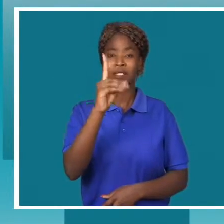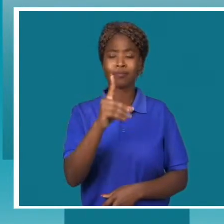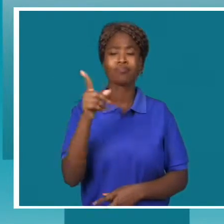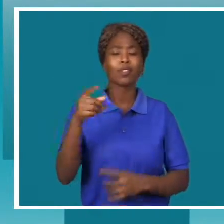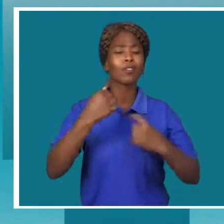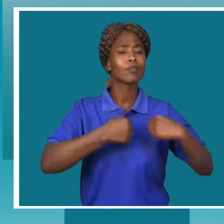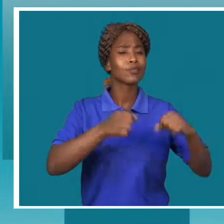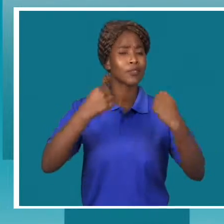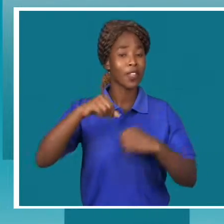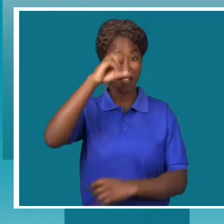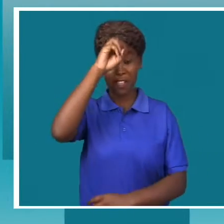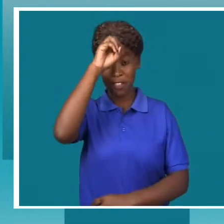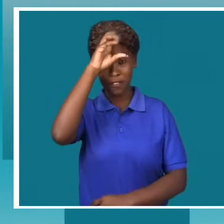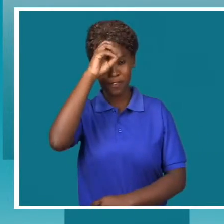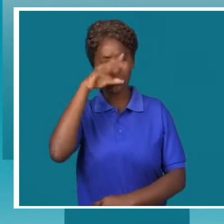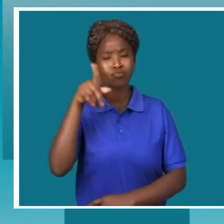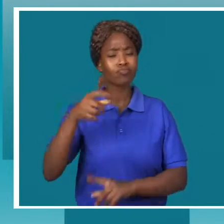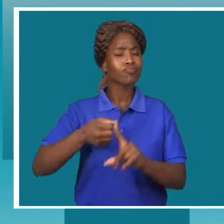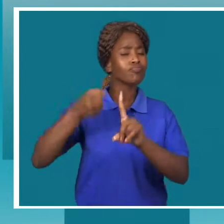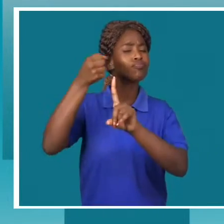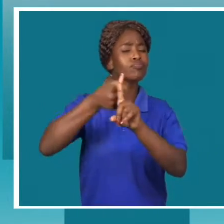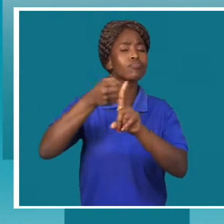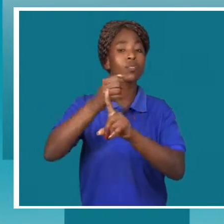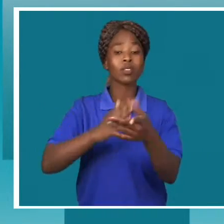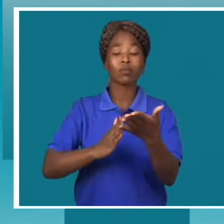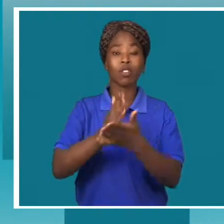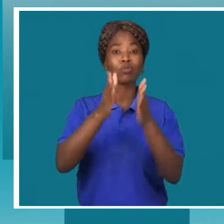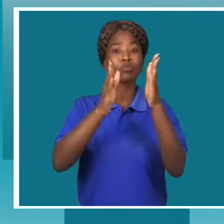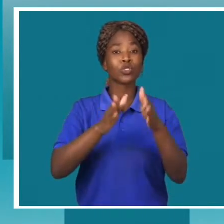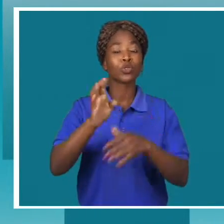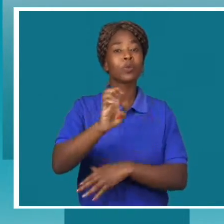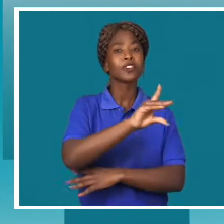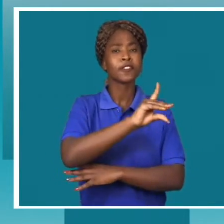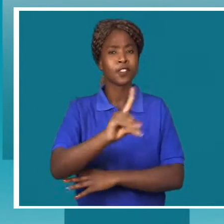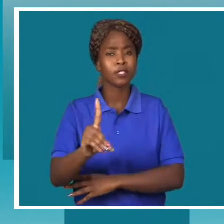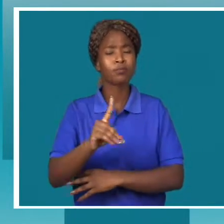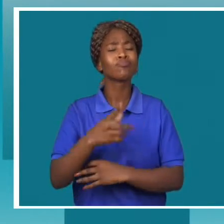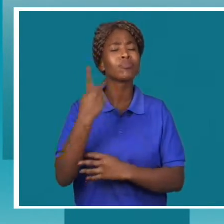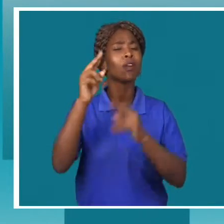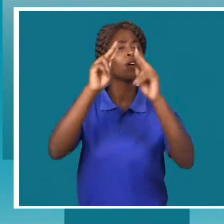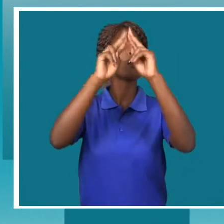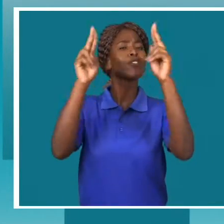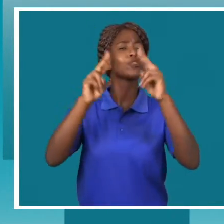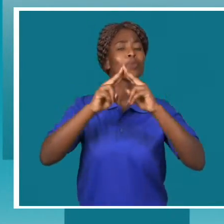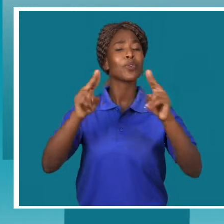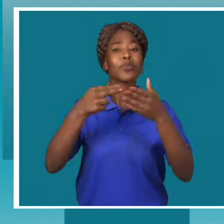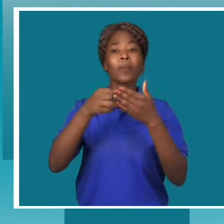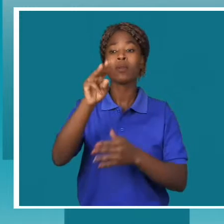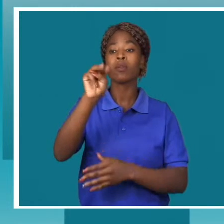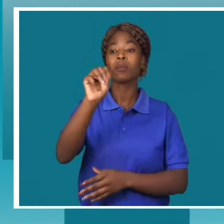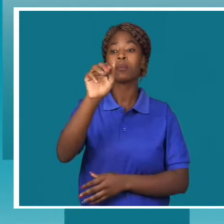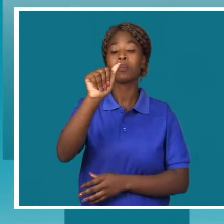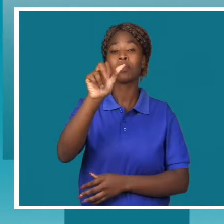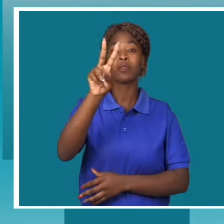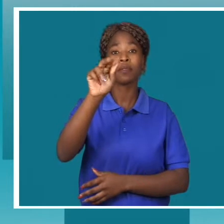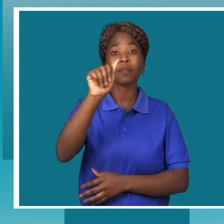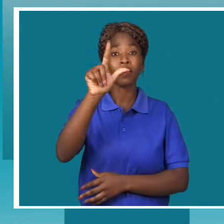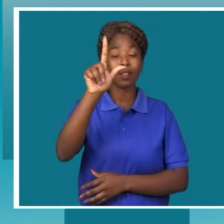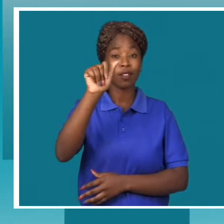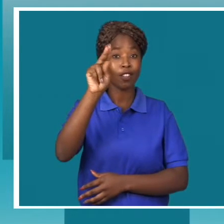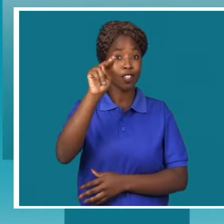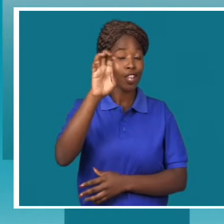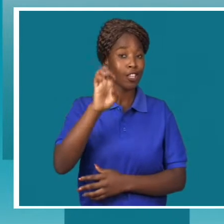ativista sul-africano que luta a favor dos direitos das pessoas com deficiência, à sua chegada no Aeroporto Internacional de